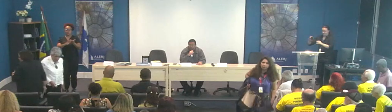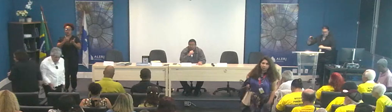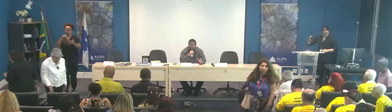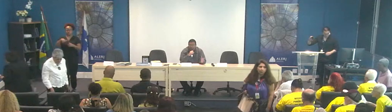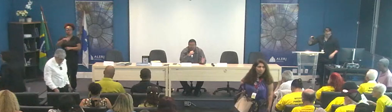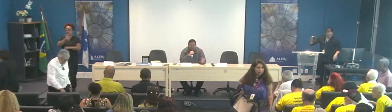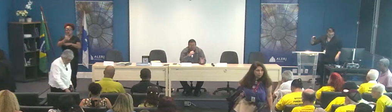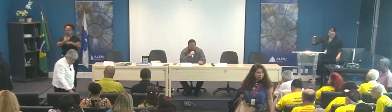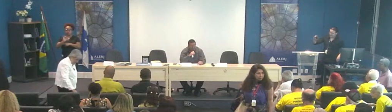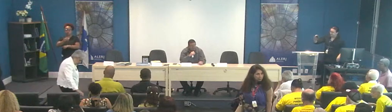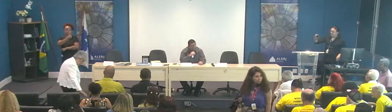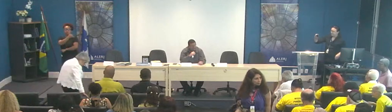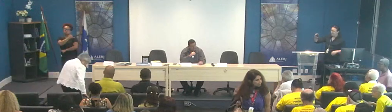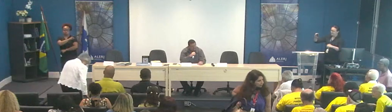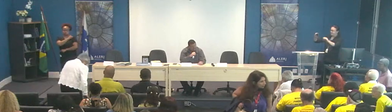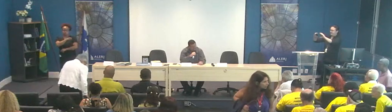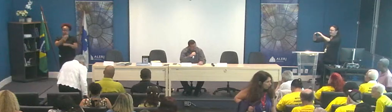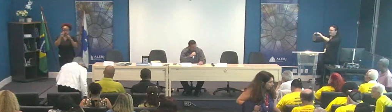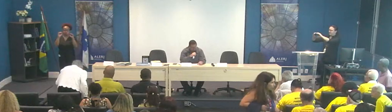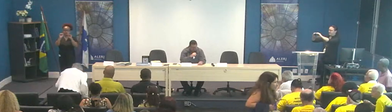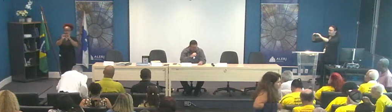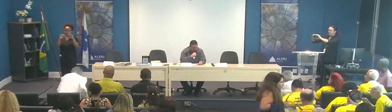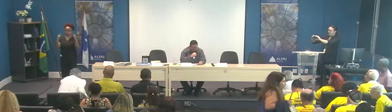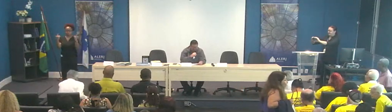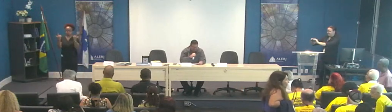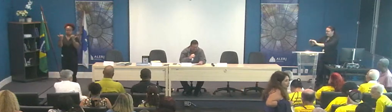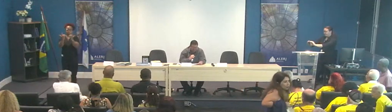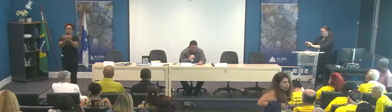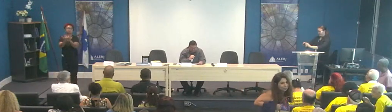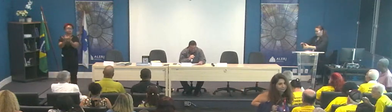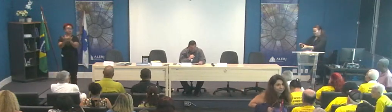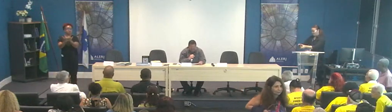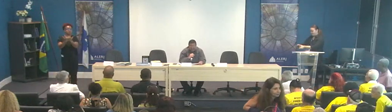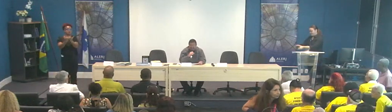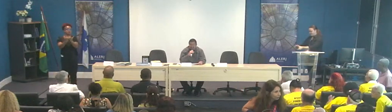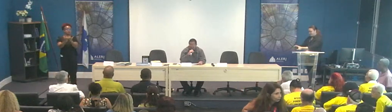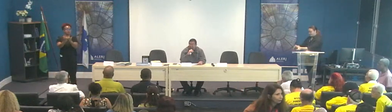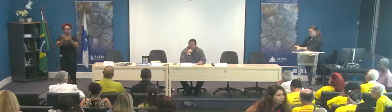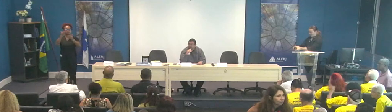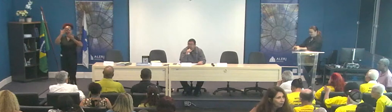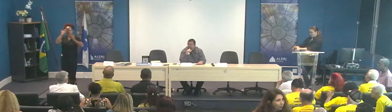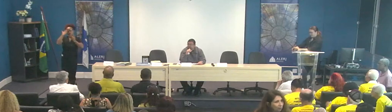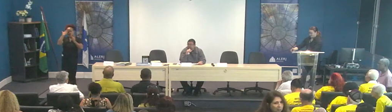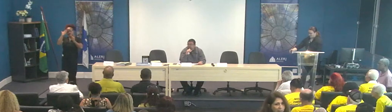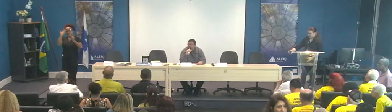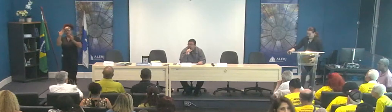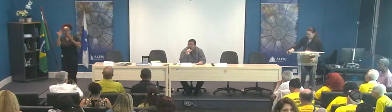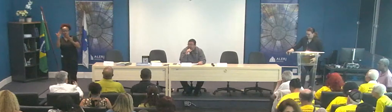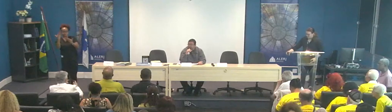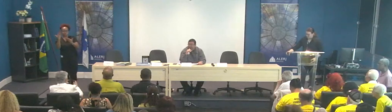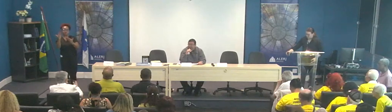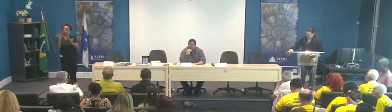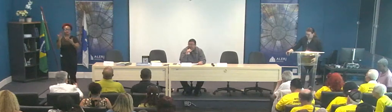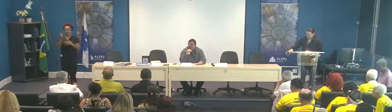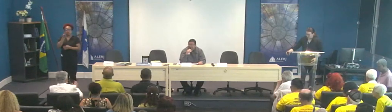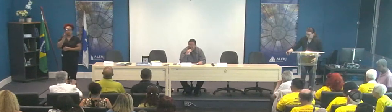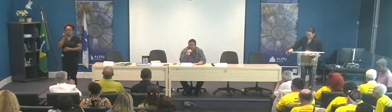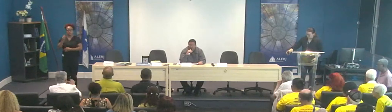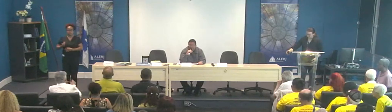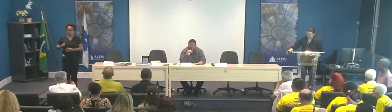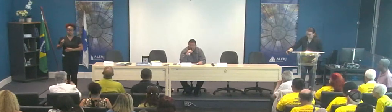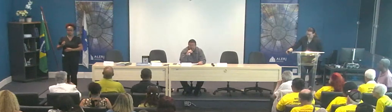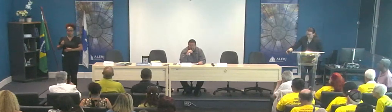Janeiro, na Assembleia Legislativa. Eu queria agradecer muito a